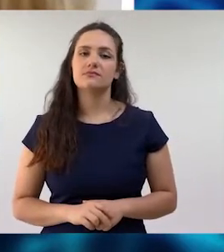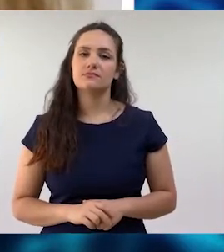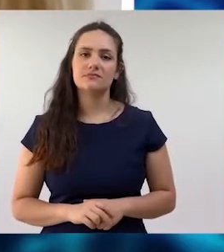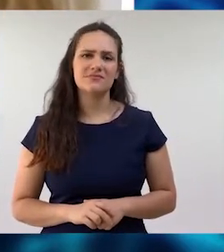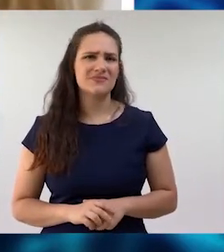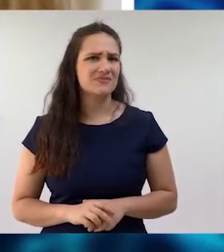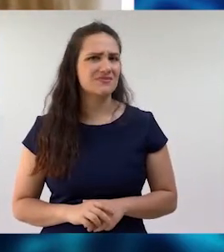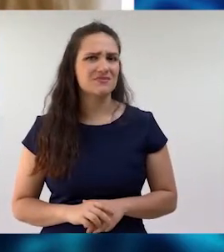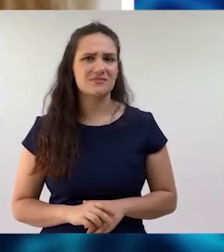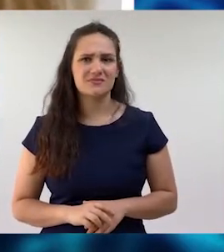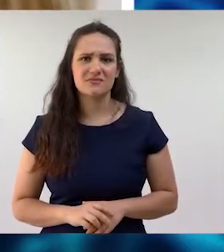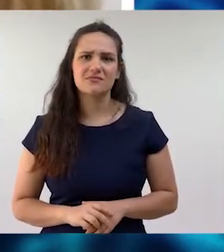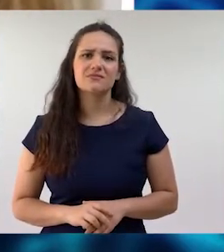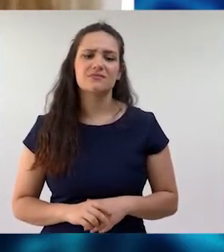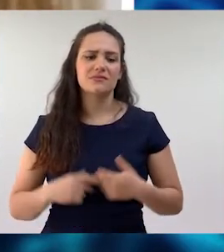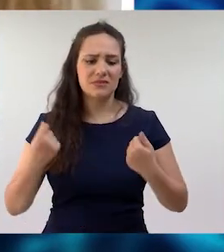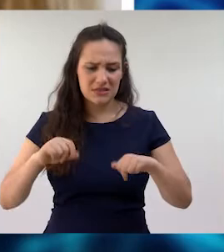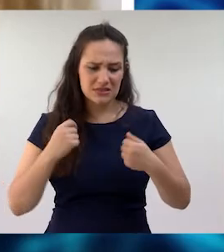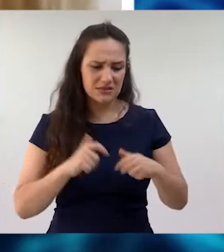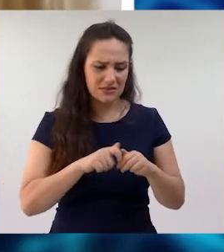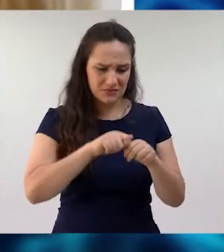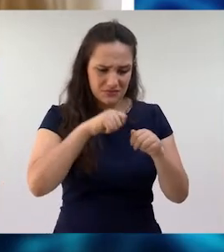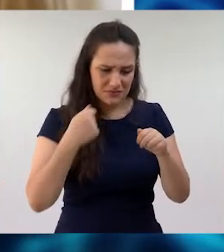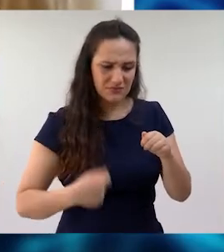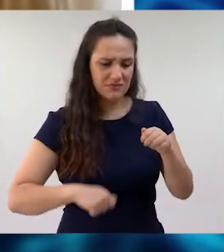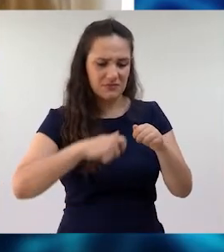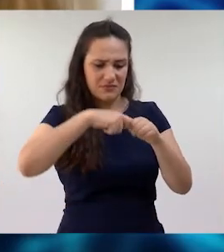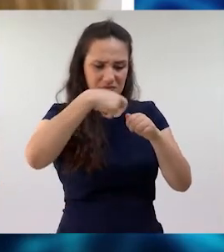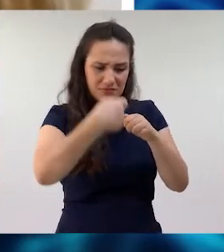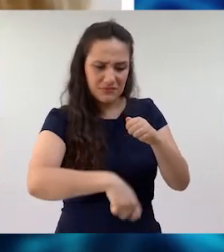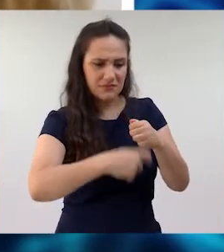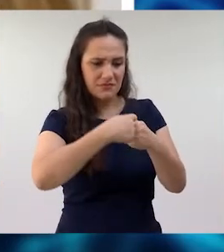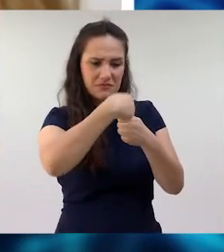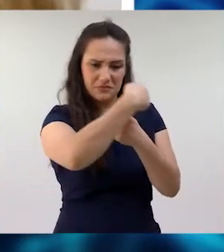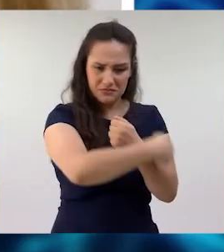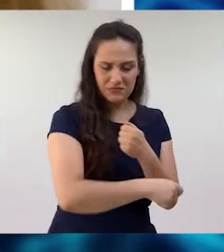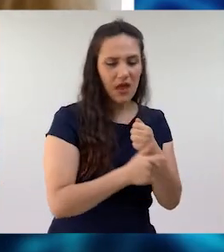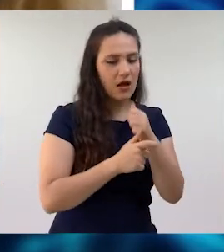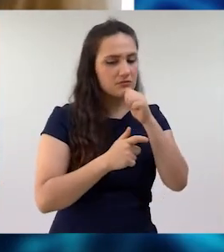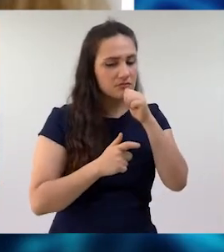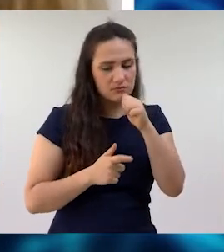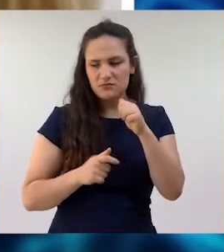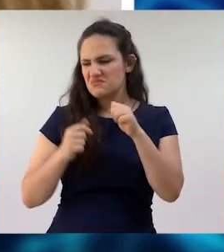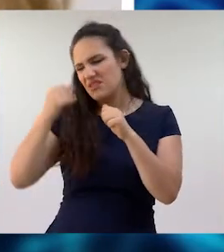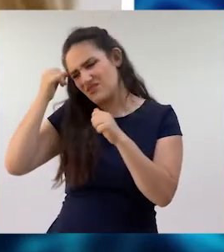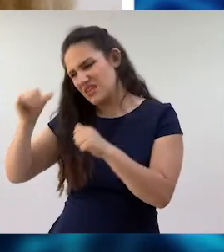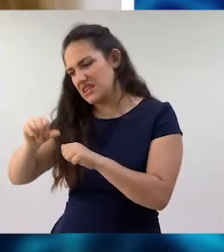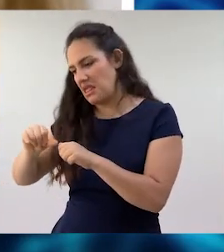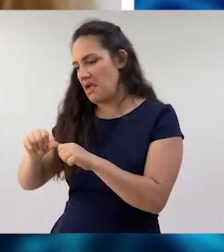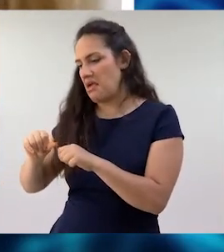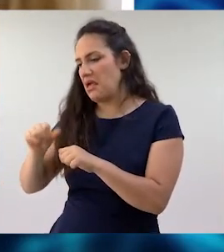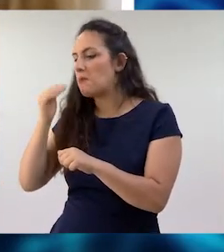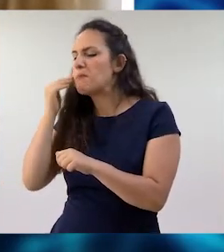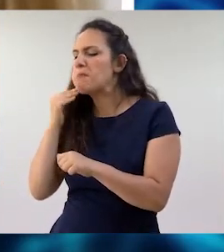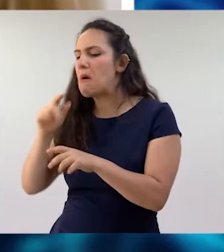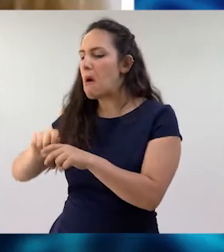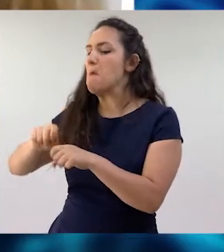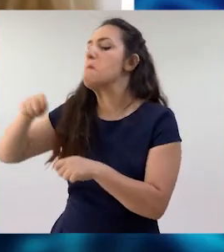os nutricionistas, descasque mais, desembale menos, né? Procure não fumar, beba